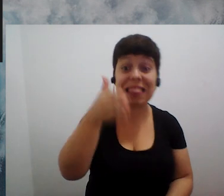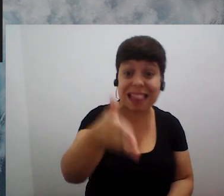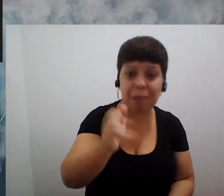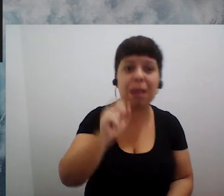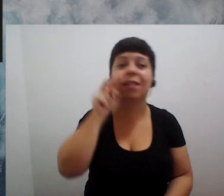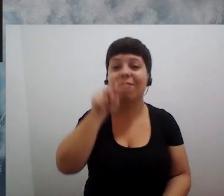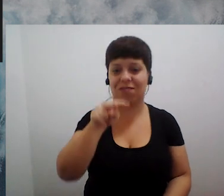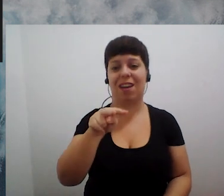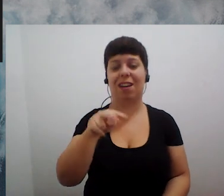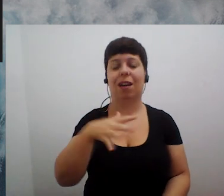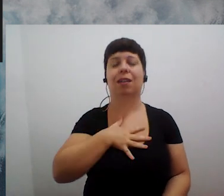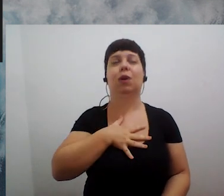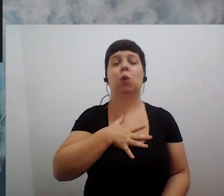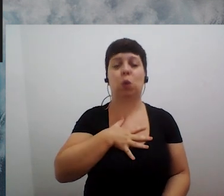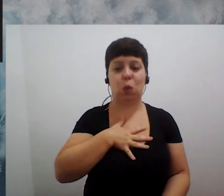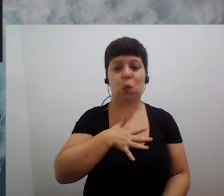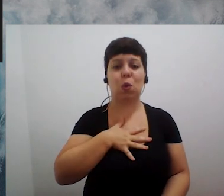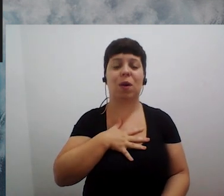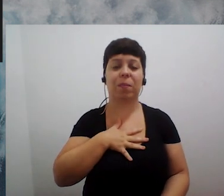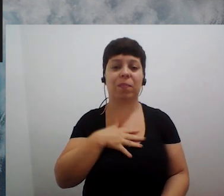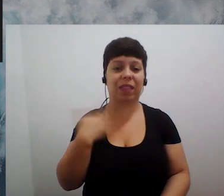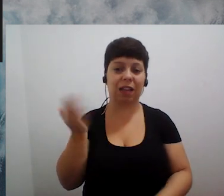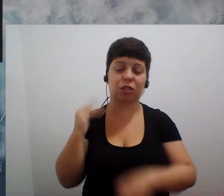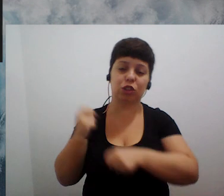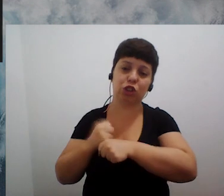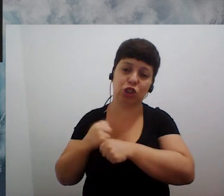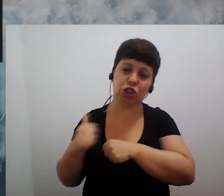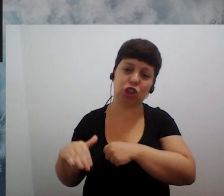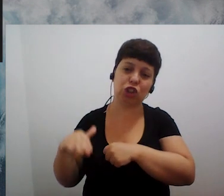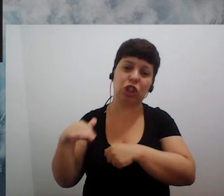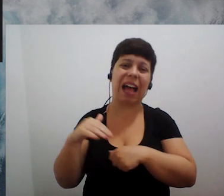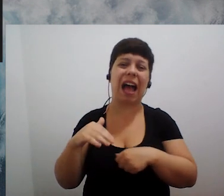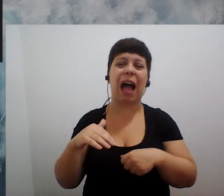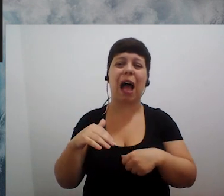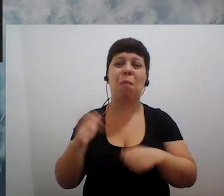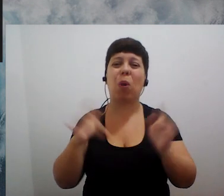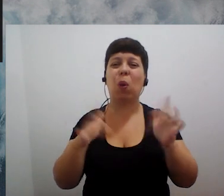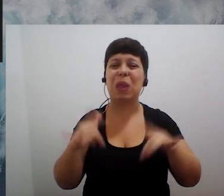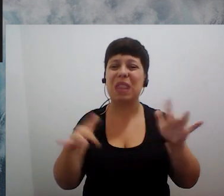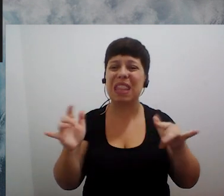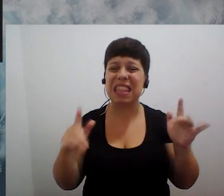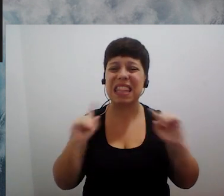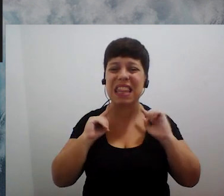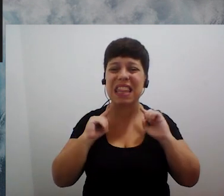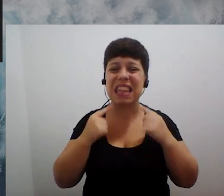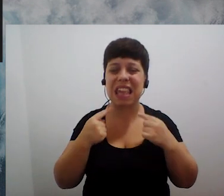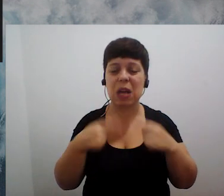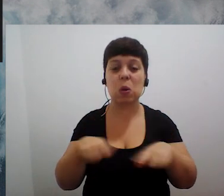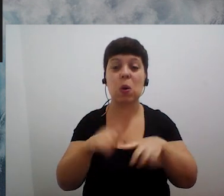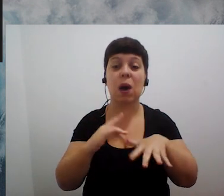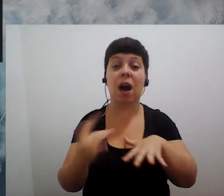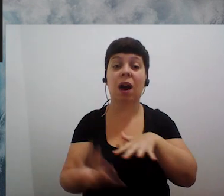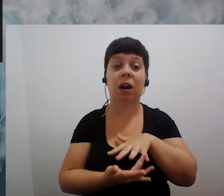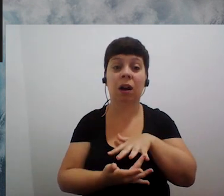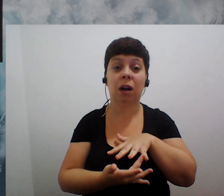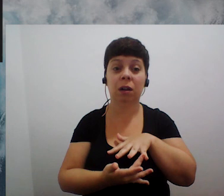ver. E nesse longo desses anos aí, devido a tanta poluição, tanto lixo, e